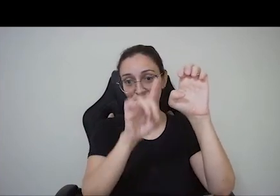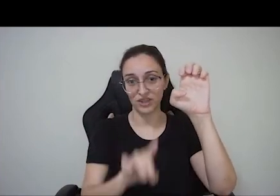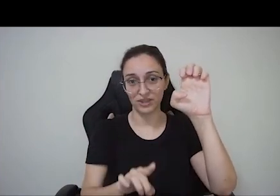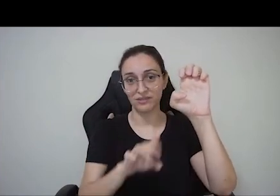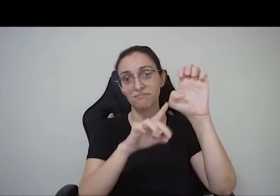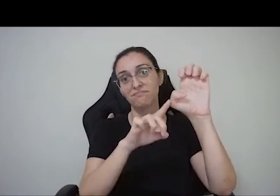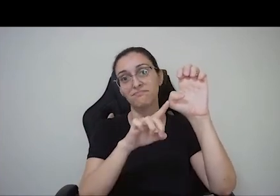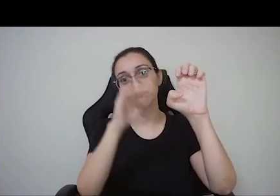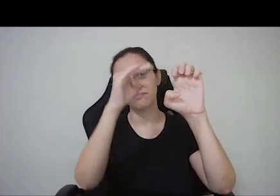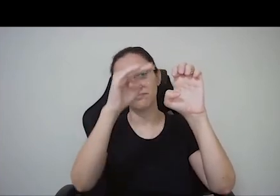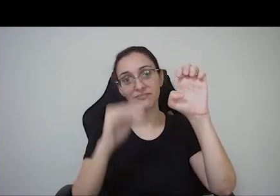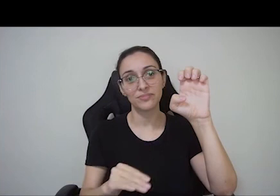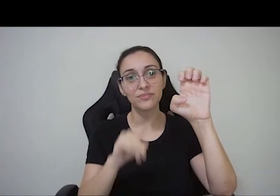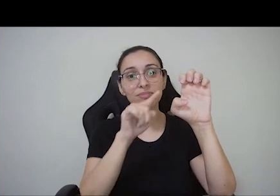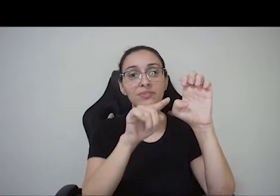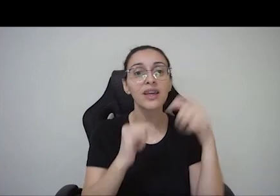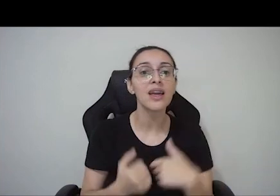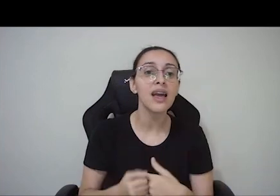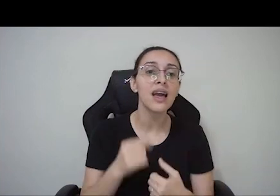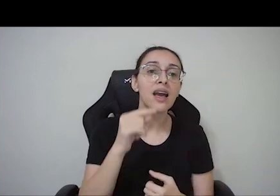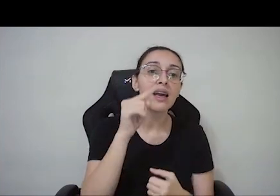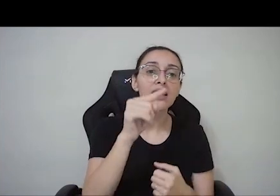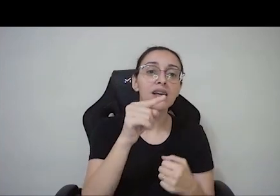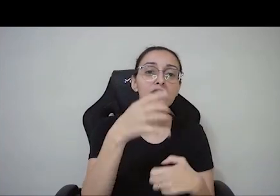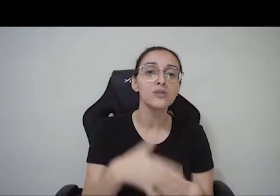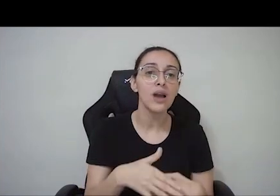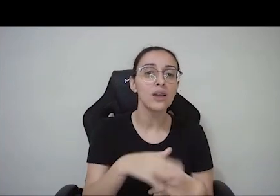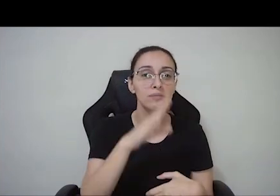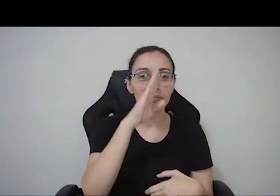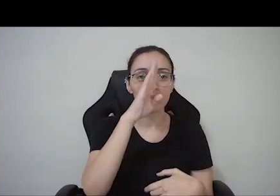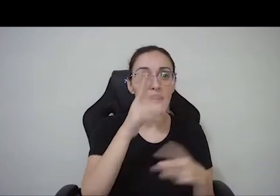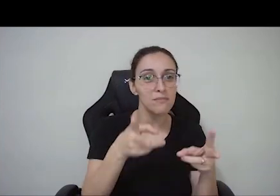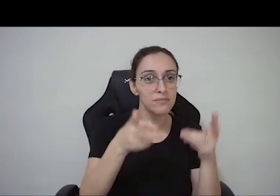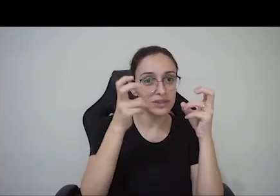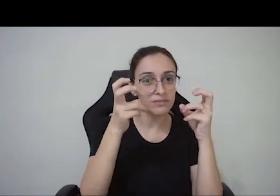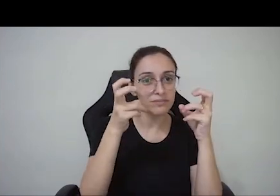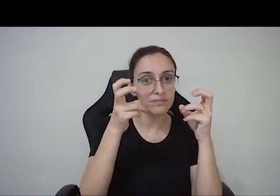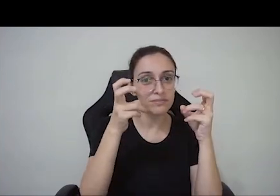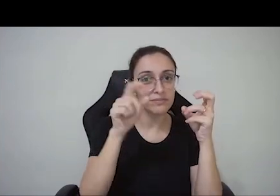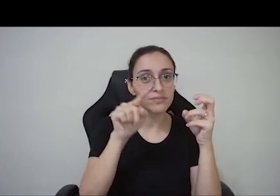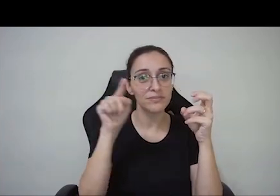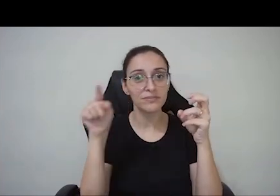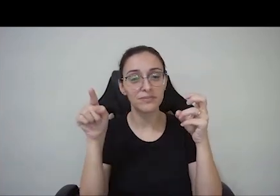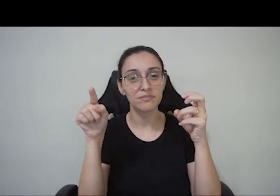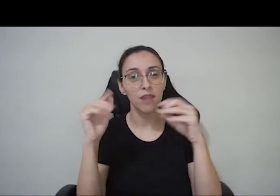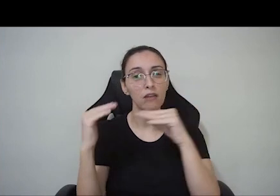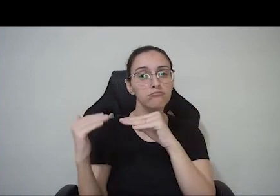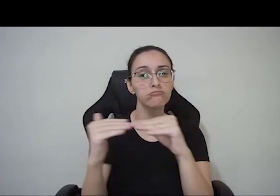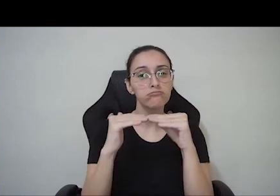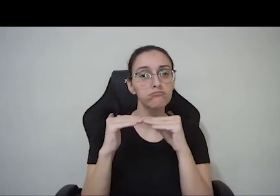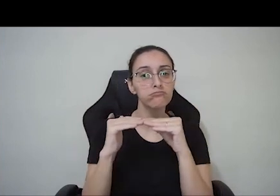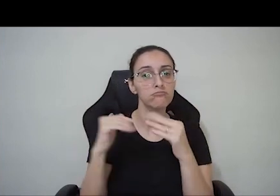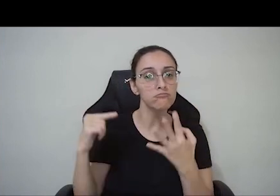É perceptível, então indica o princípio de acessibilidade. O A é o nível de